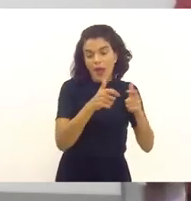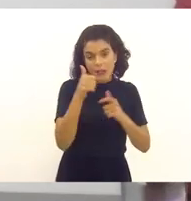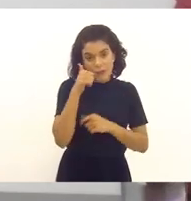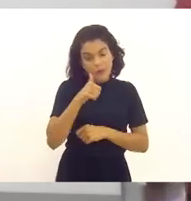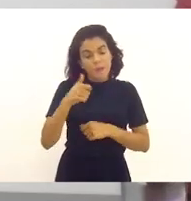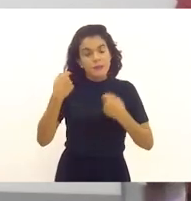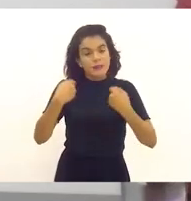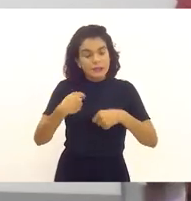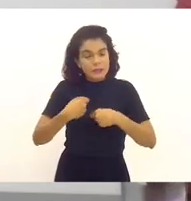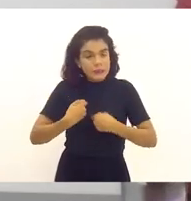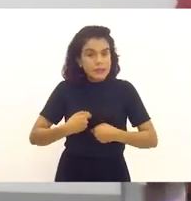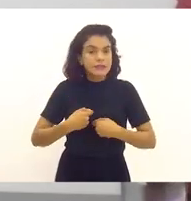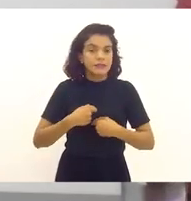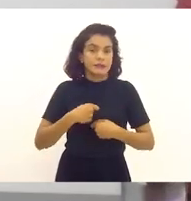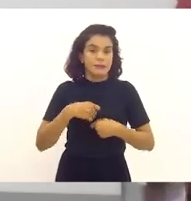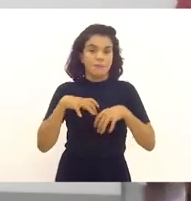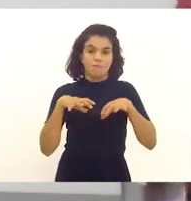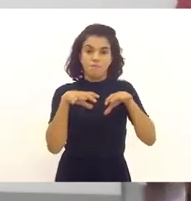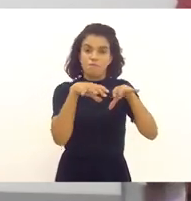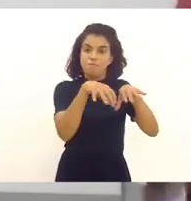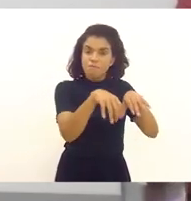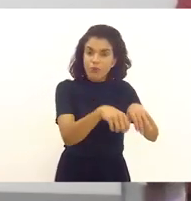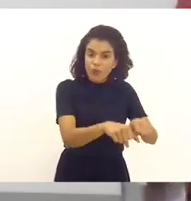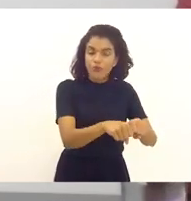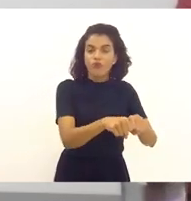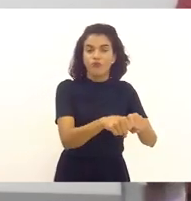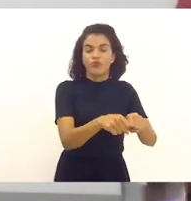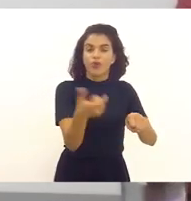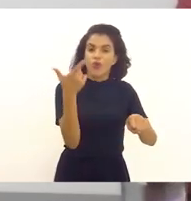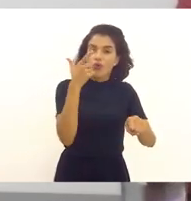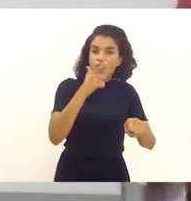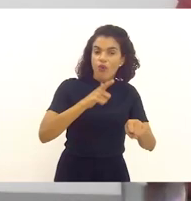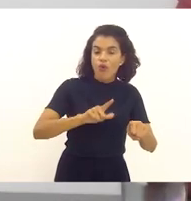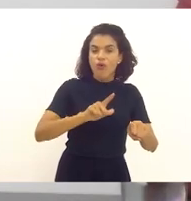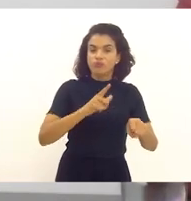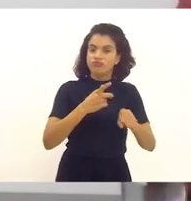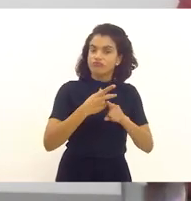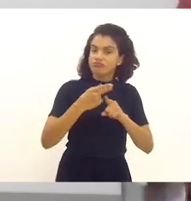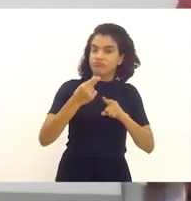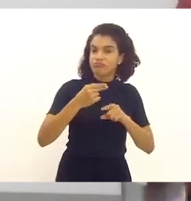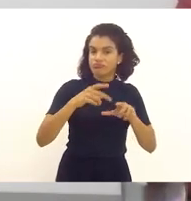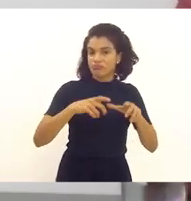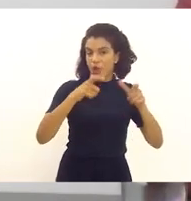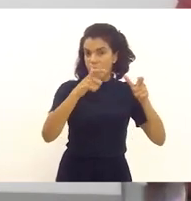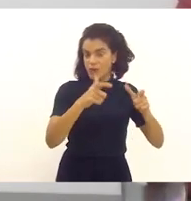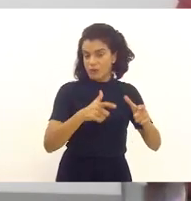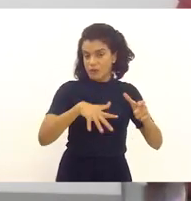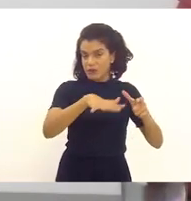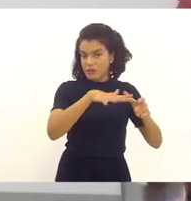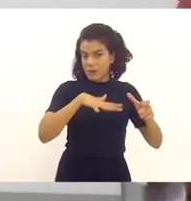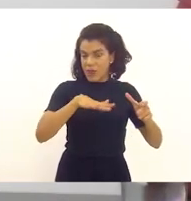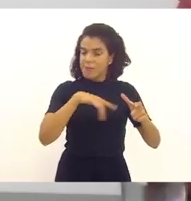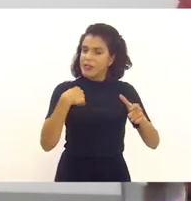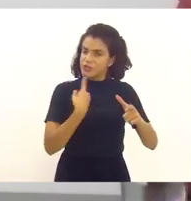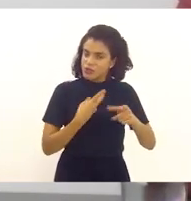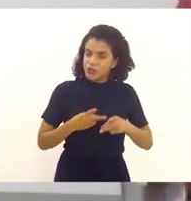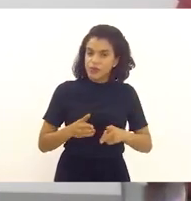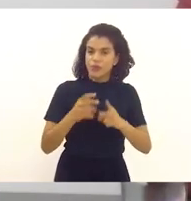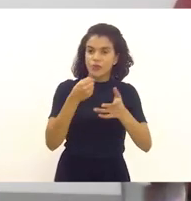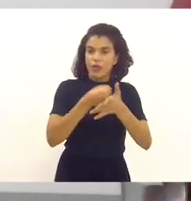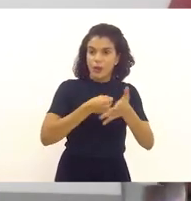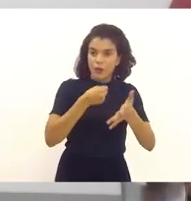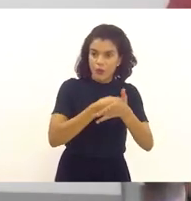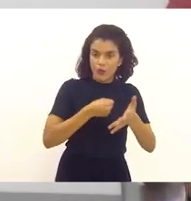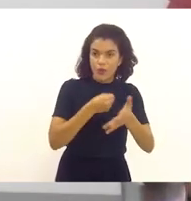acessar que as mulheres precisam é conquistar os seus espaços mas a gente tá aqui na luta como eu falei